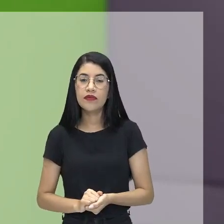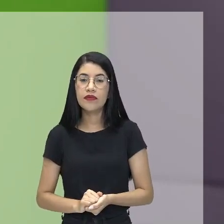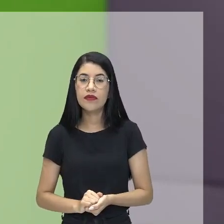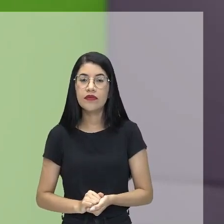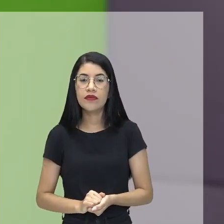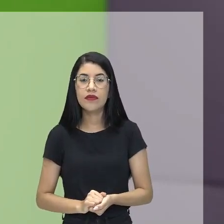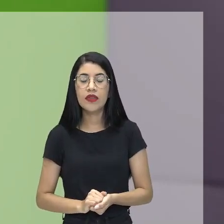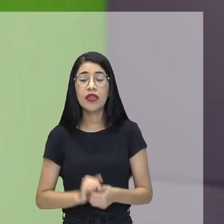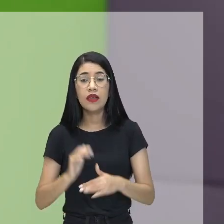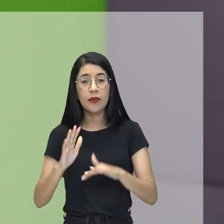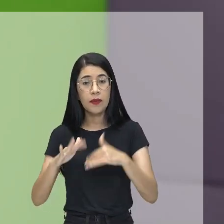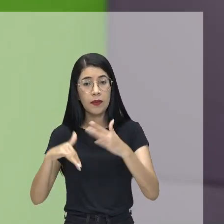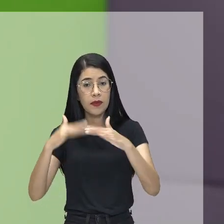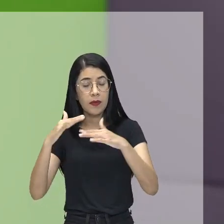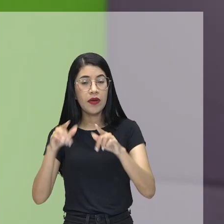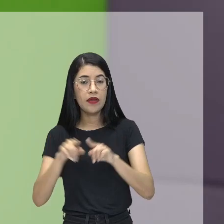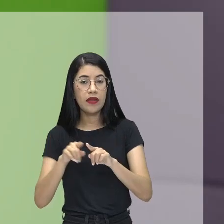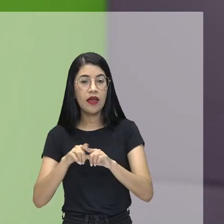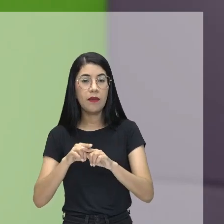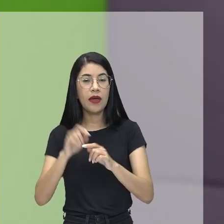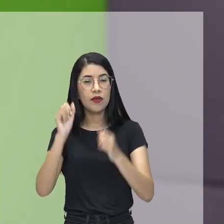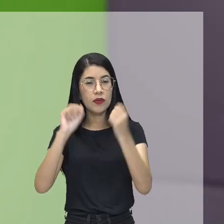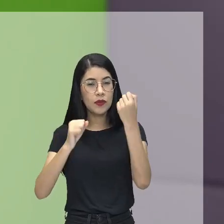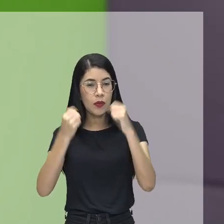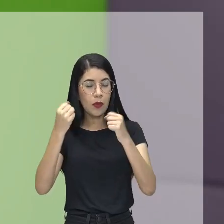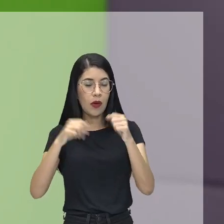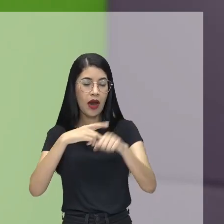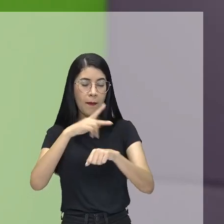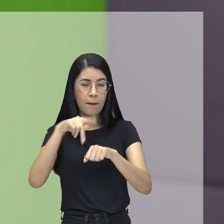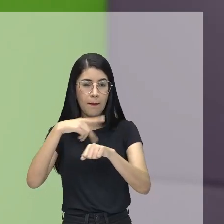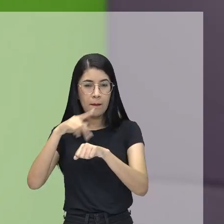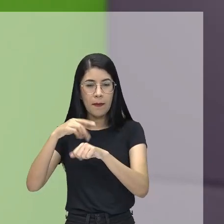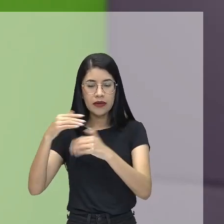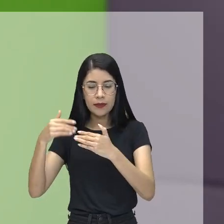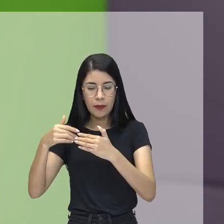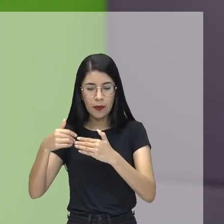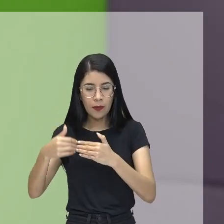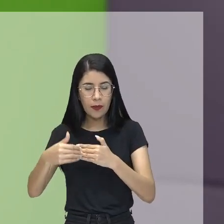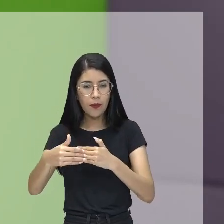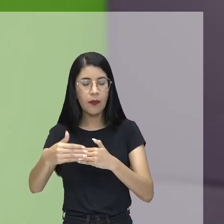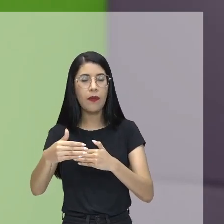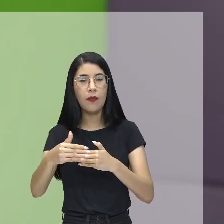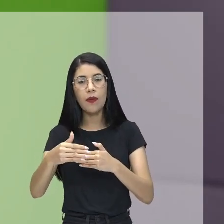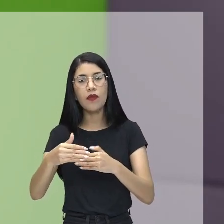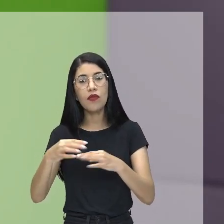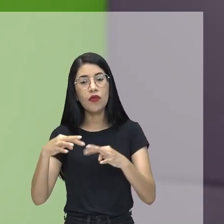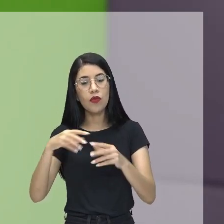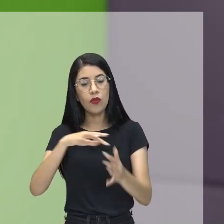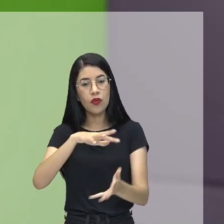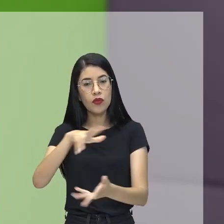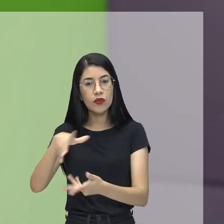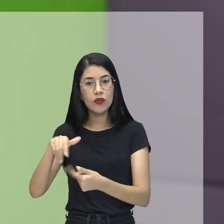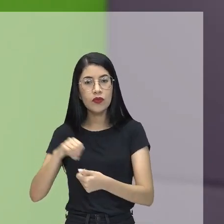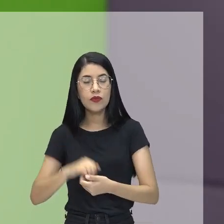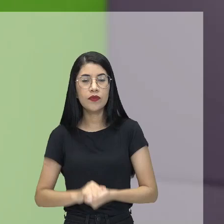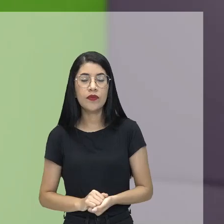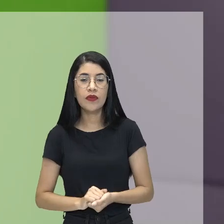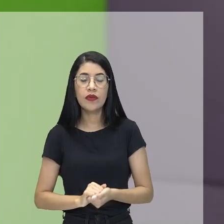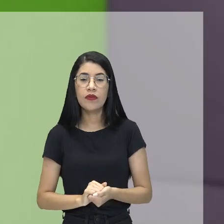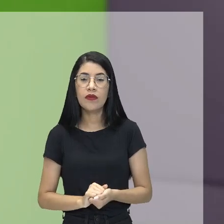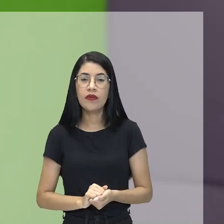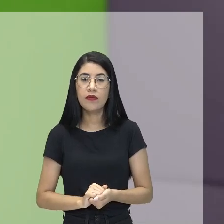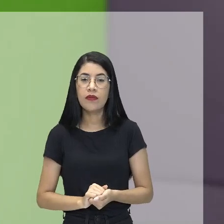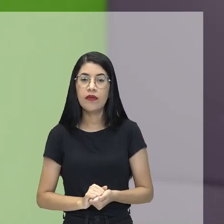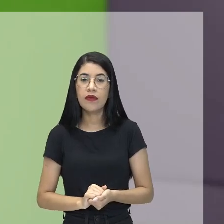né, industrial dos países ao longo aí de todos os países no mundo, tá bom? Mas vamos